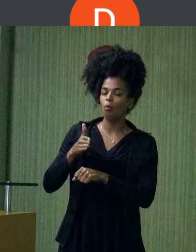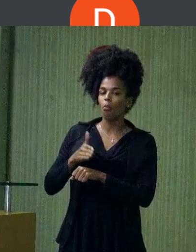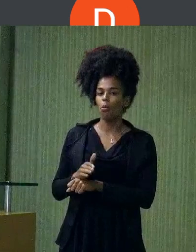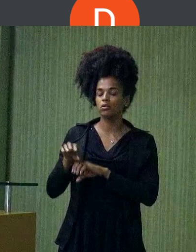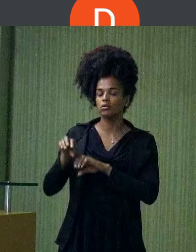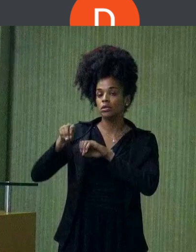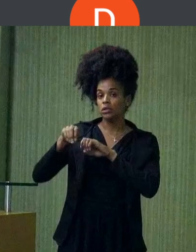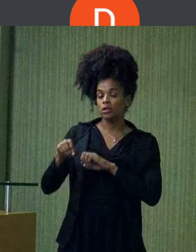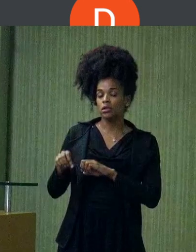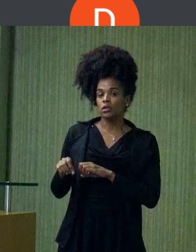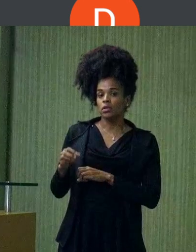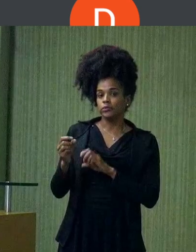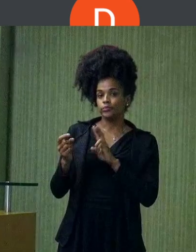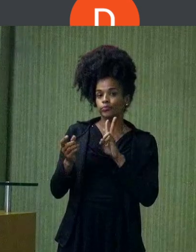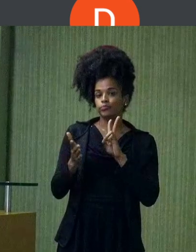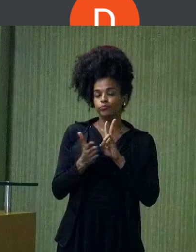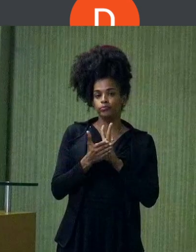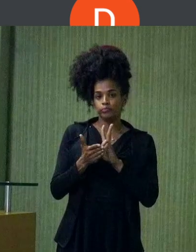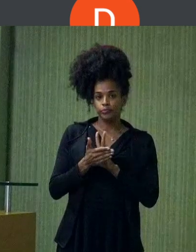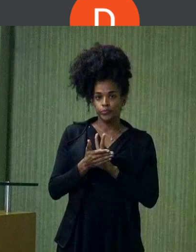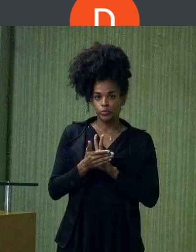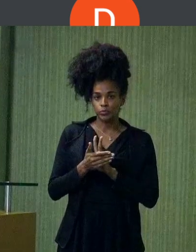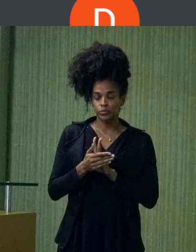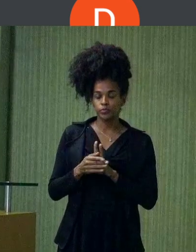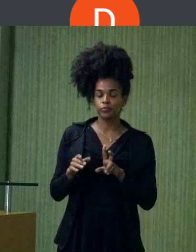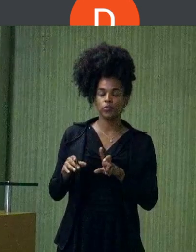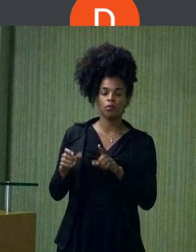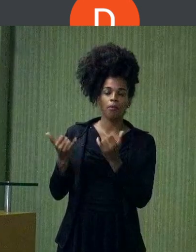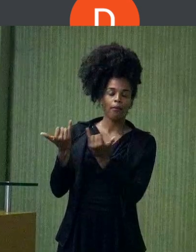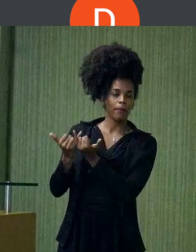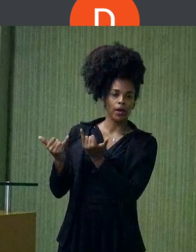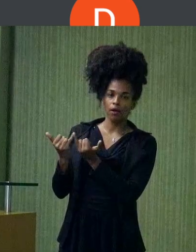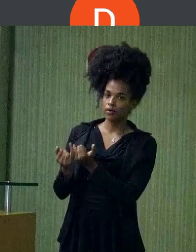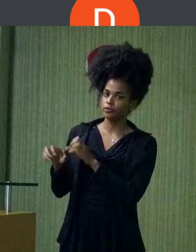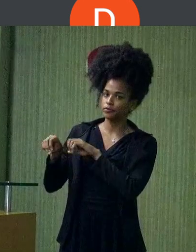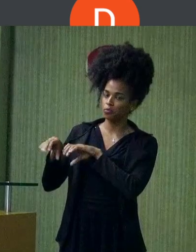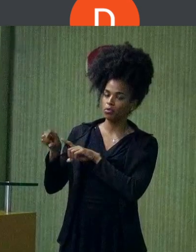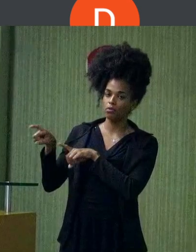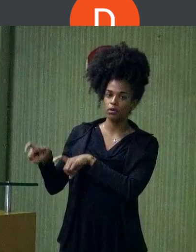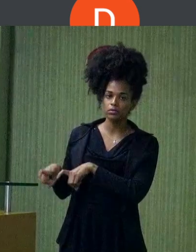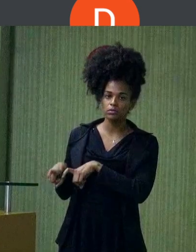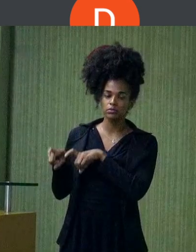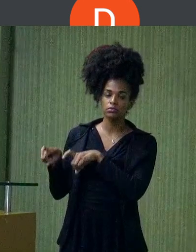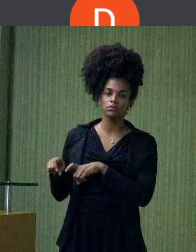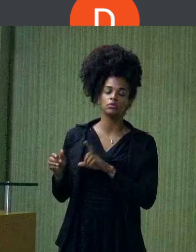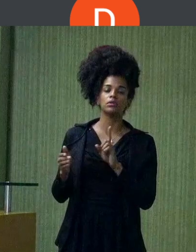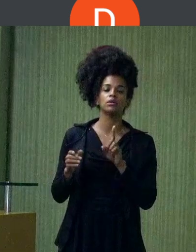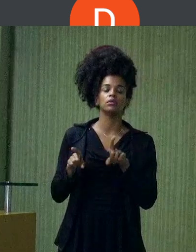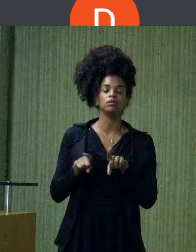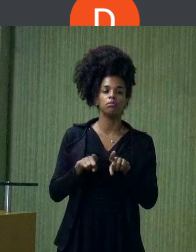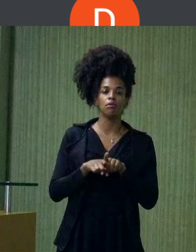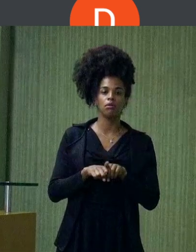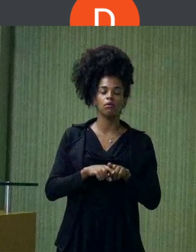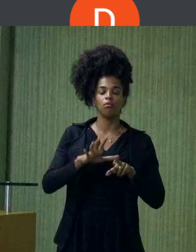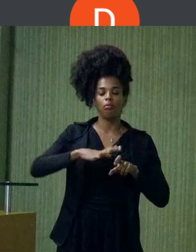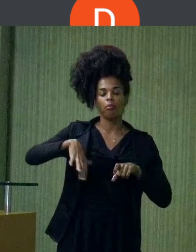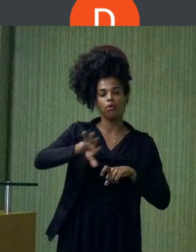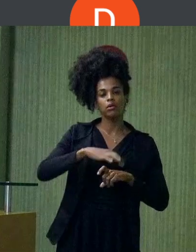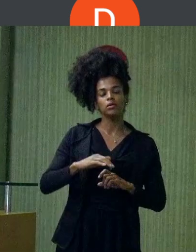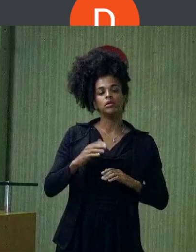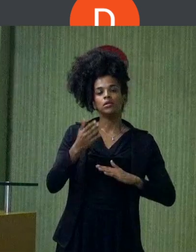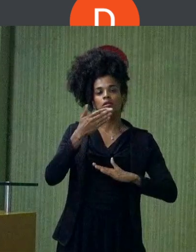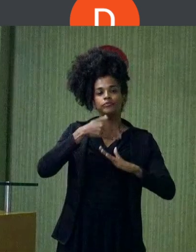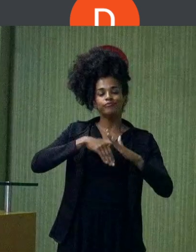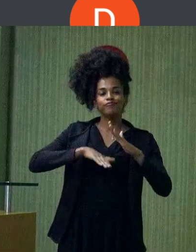Eh a mesma coisa para a educação no campo e a mesma coisa para a educação escolar nos territórios quilombolas